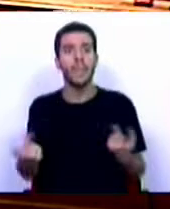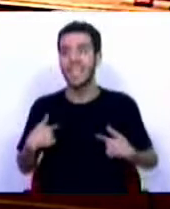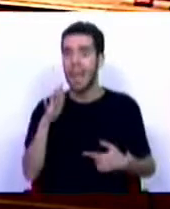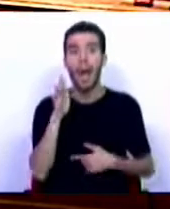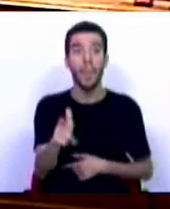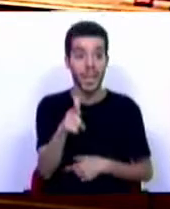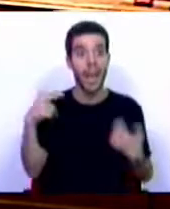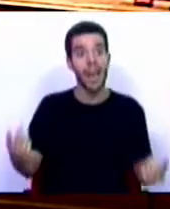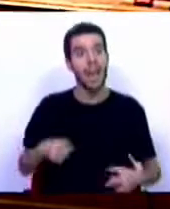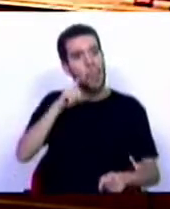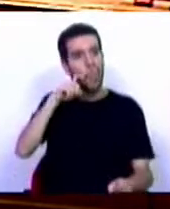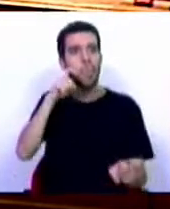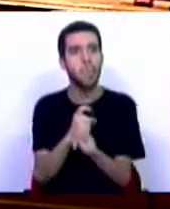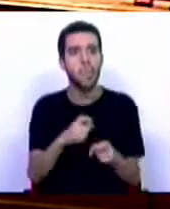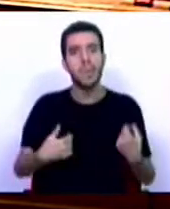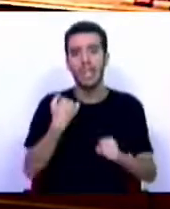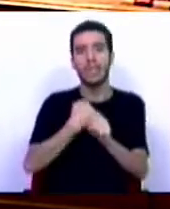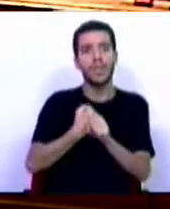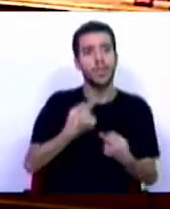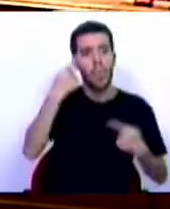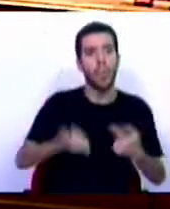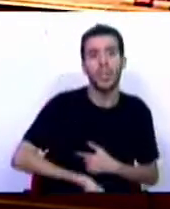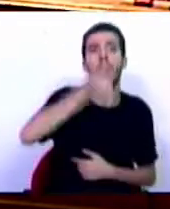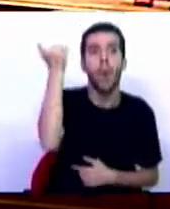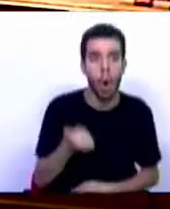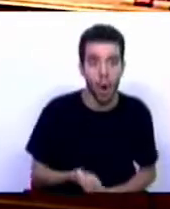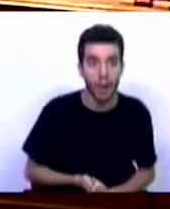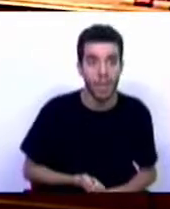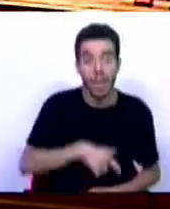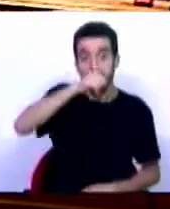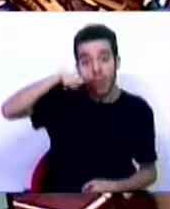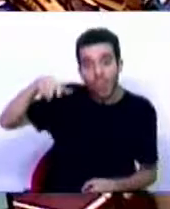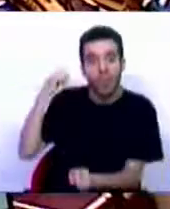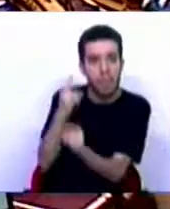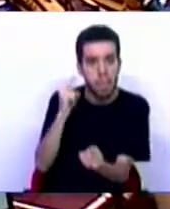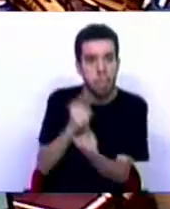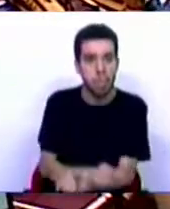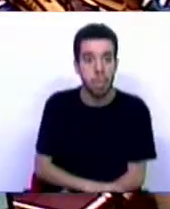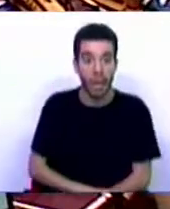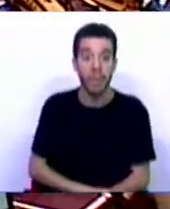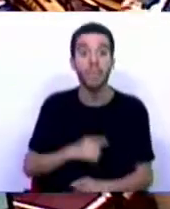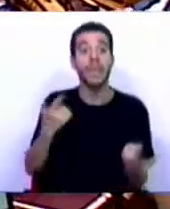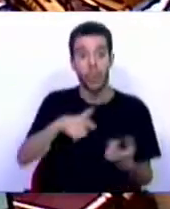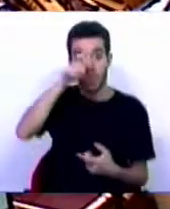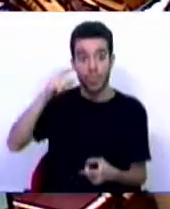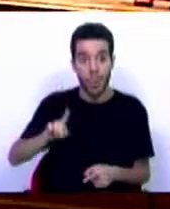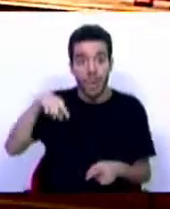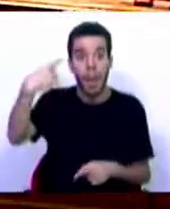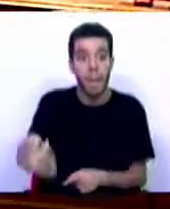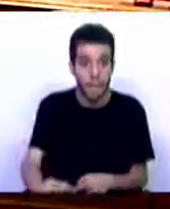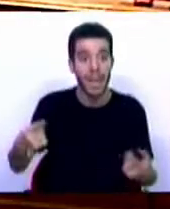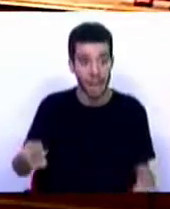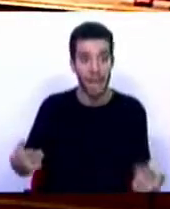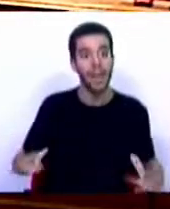amanhã exigir melhores serviços públicos. São exatamente os mesmos que amanhã virão aqui